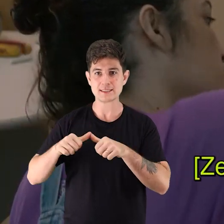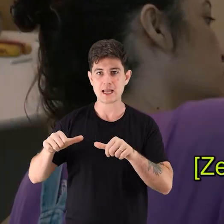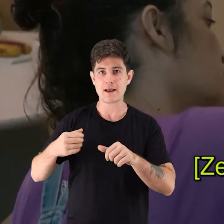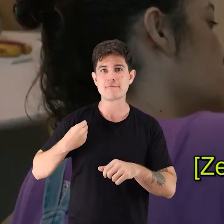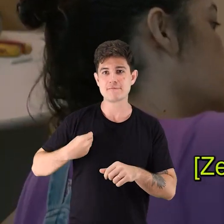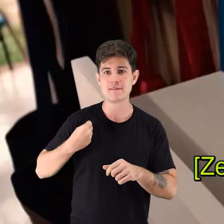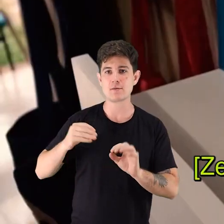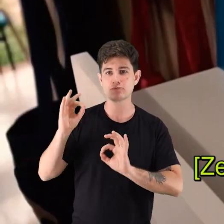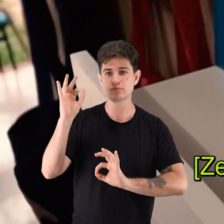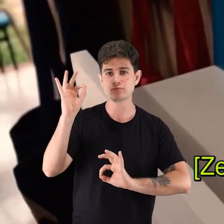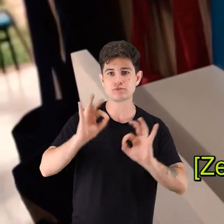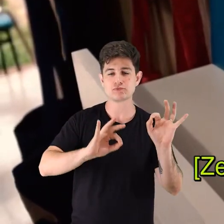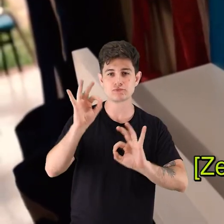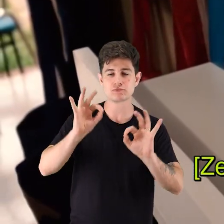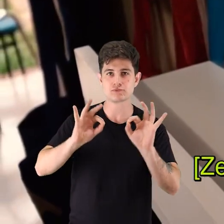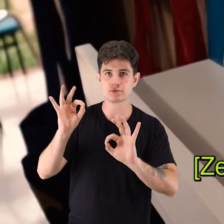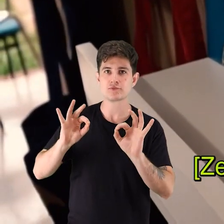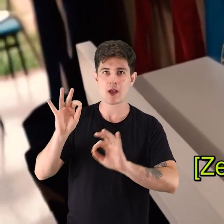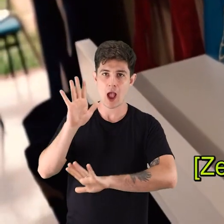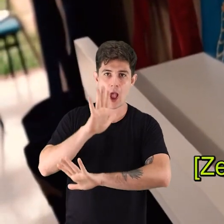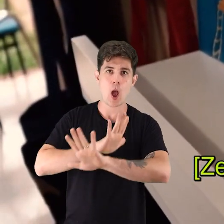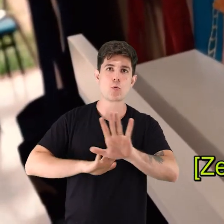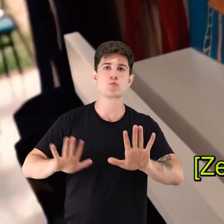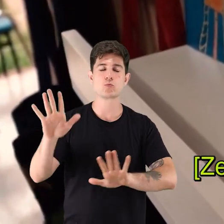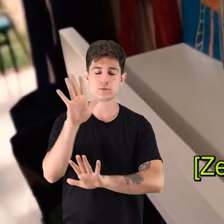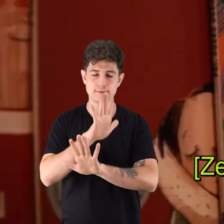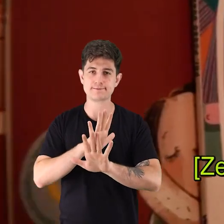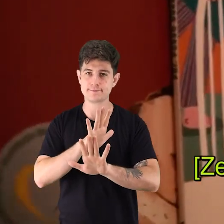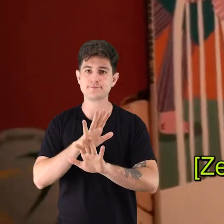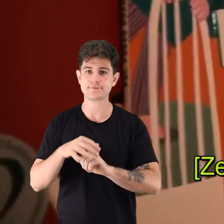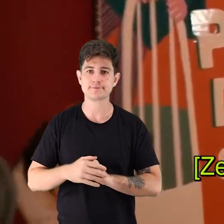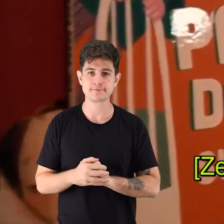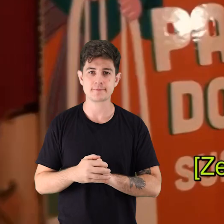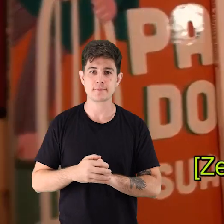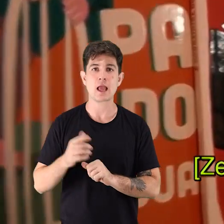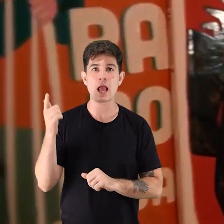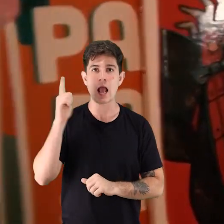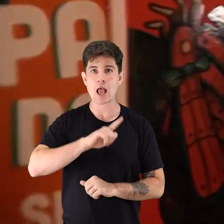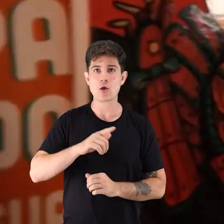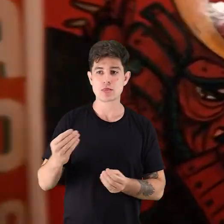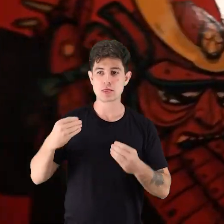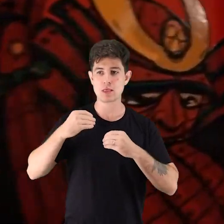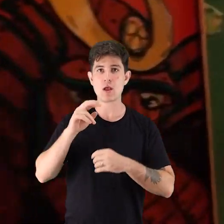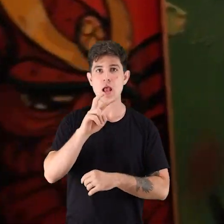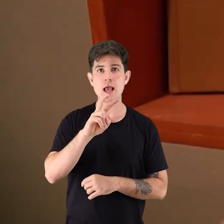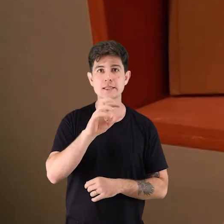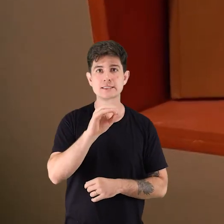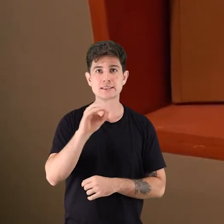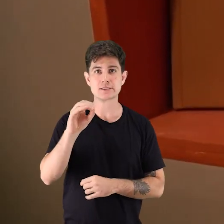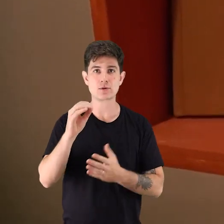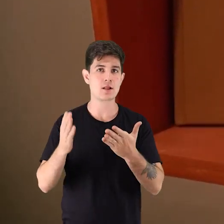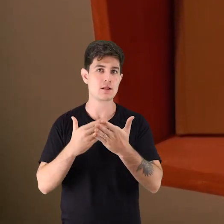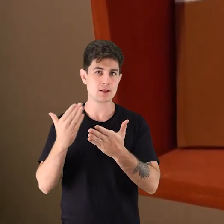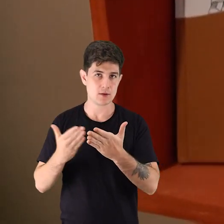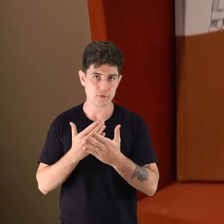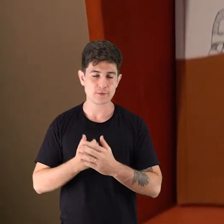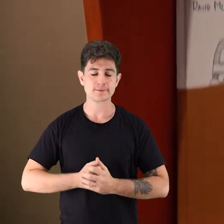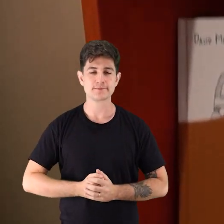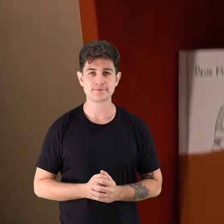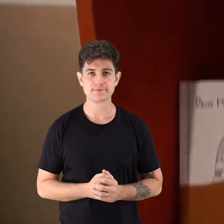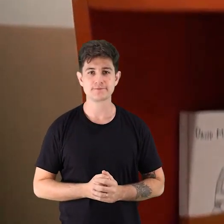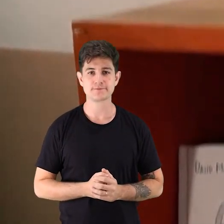A nossa biblioteca ela está sendo, na verdade, renovada. Foram um ganho de 500